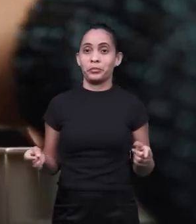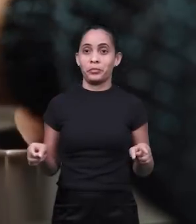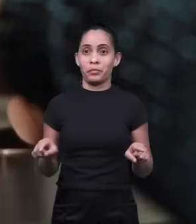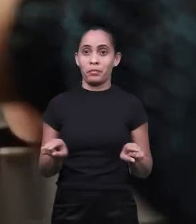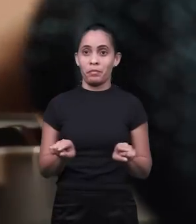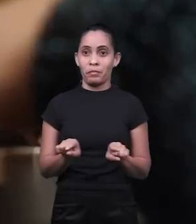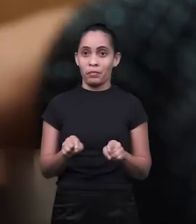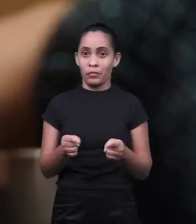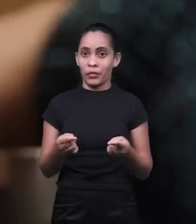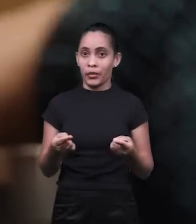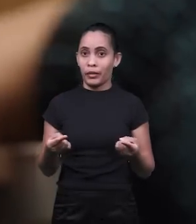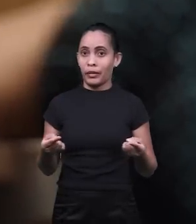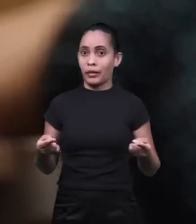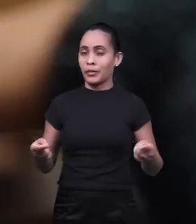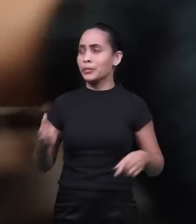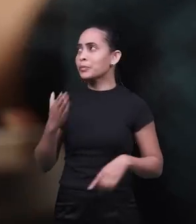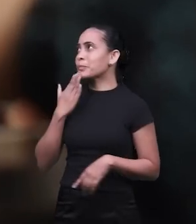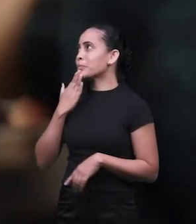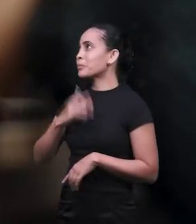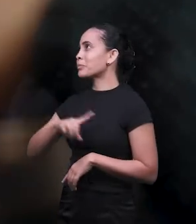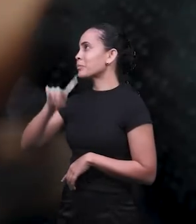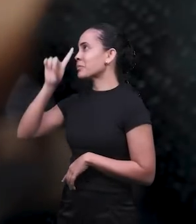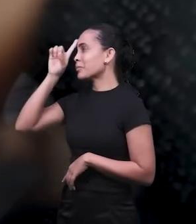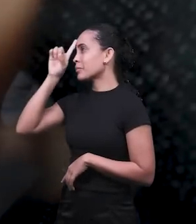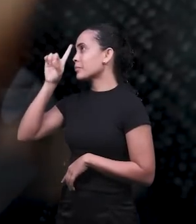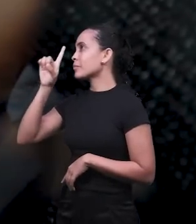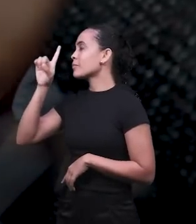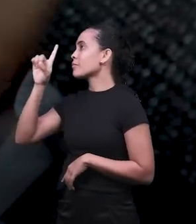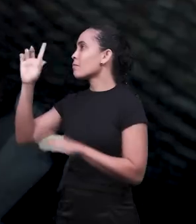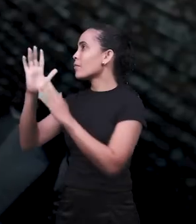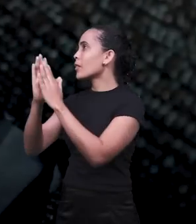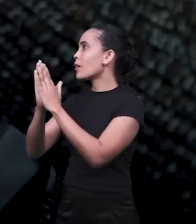pra Ele a mão vou